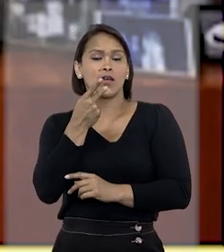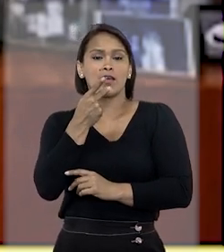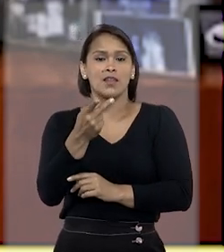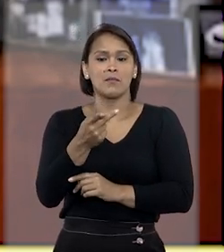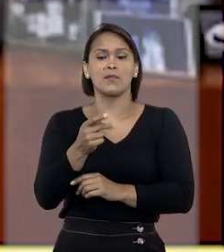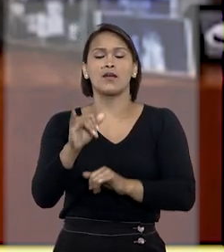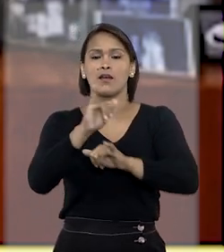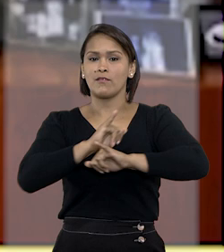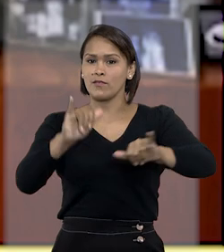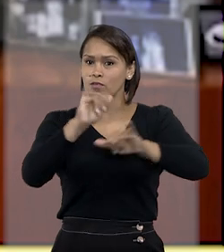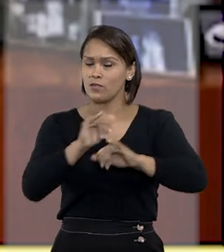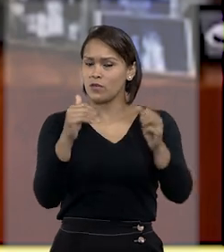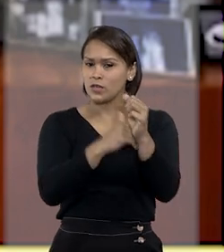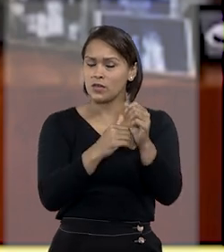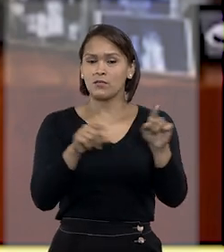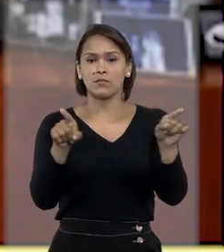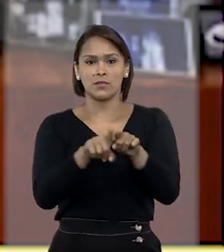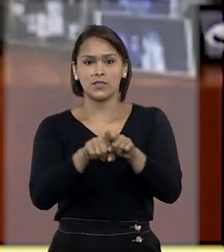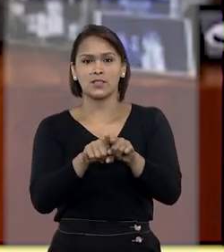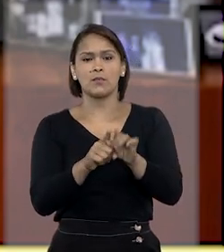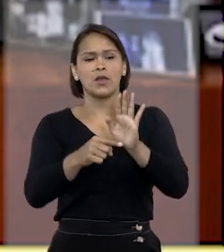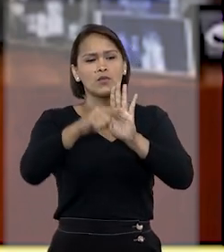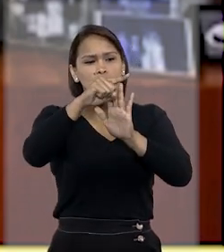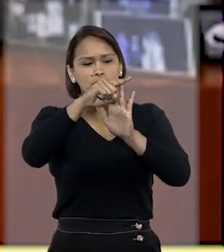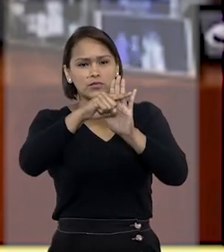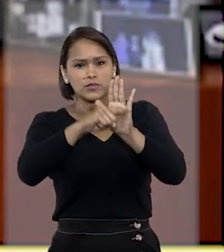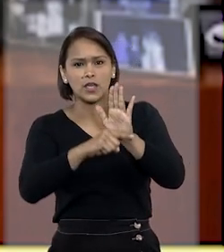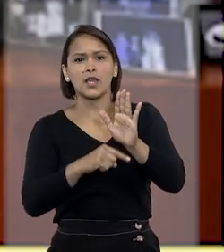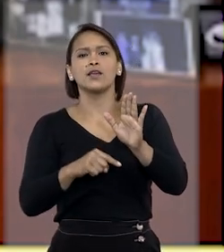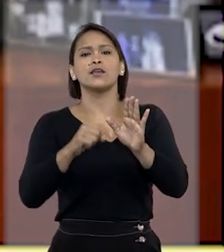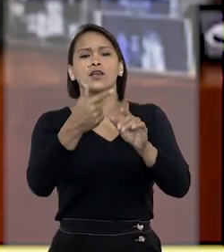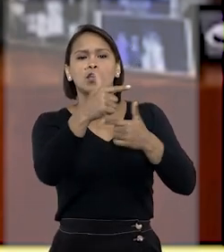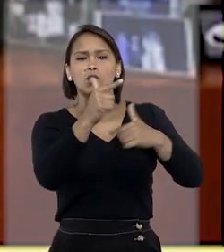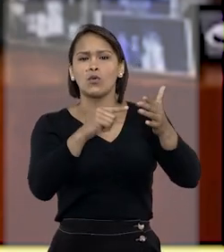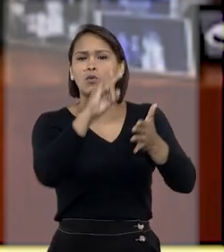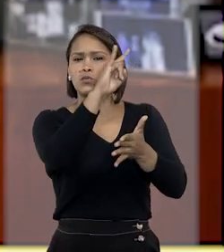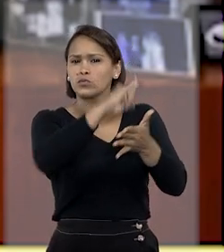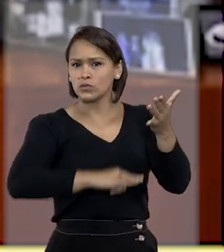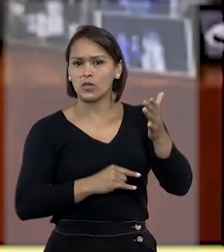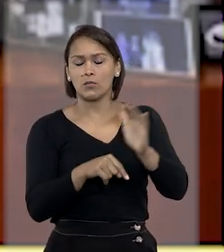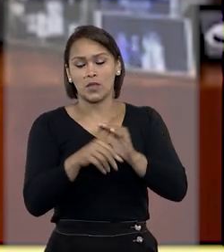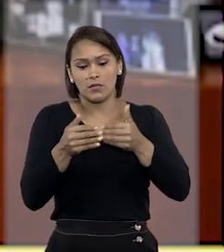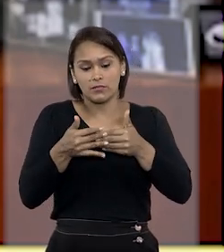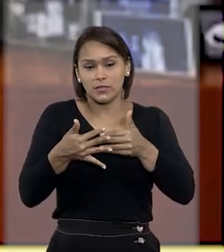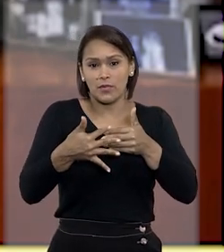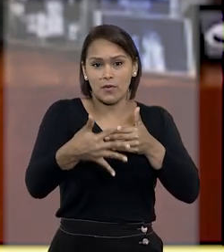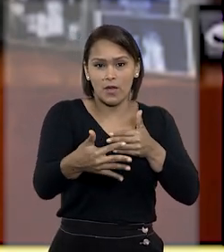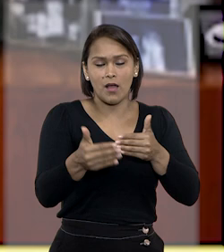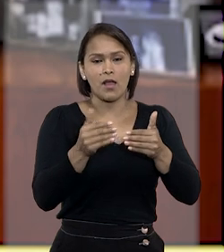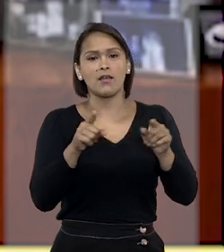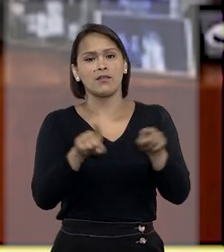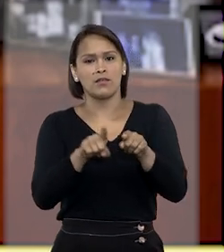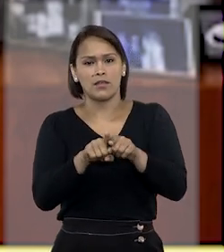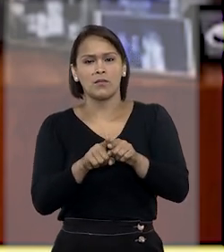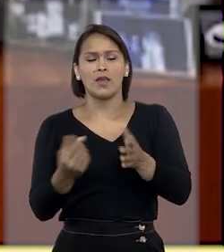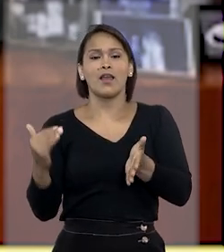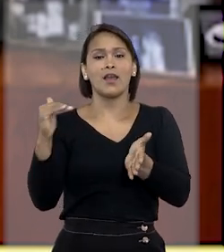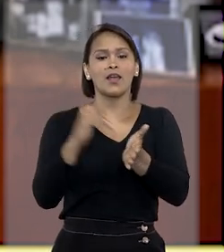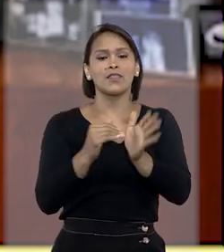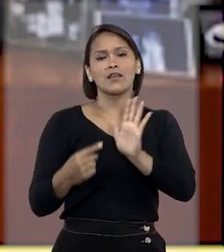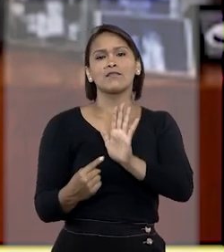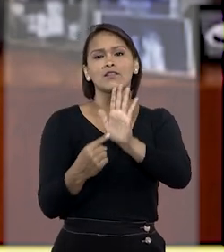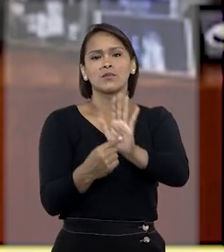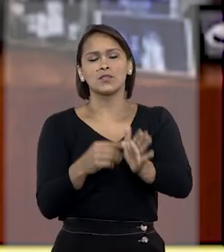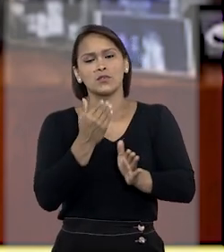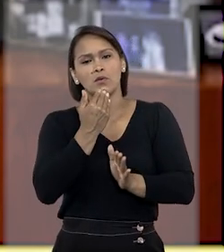na palavra do Informante da polícia mas também em indícios colhidos em diligências as quais se estenderam por longo período